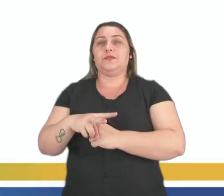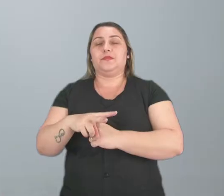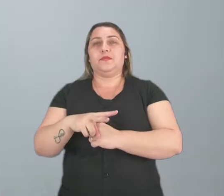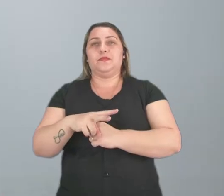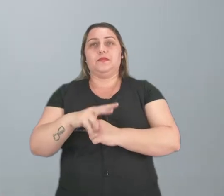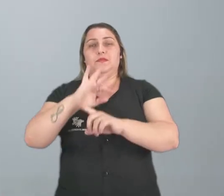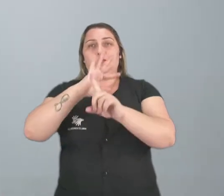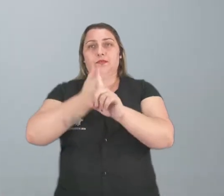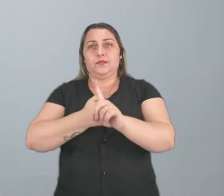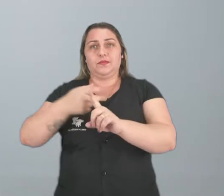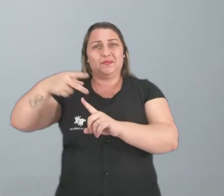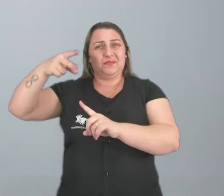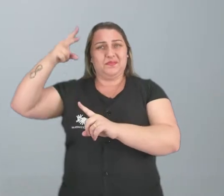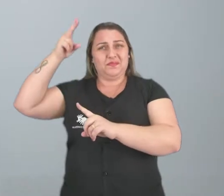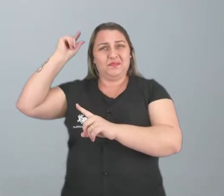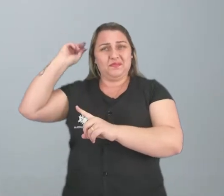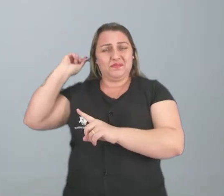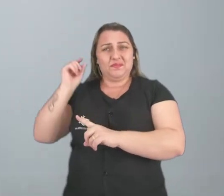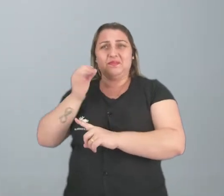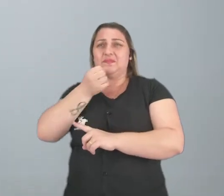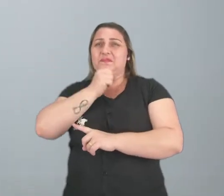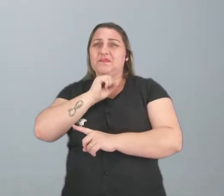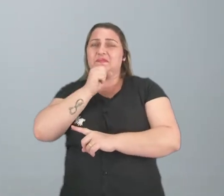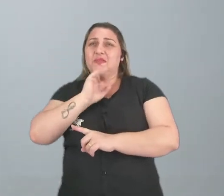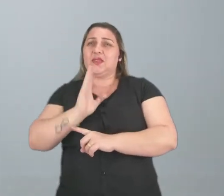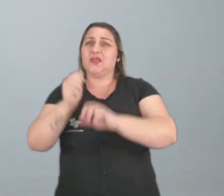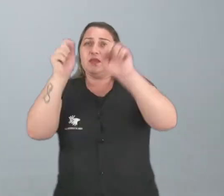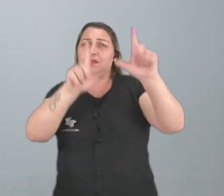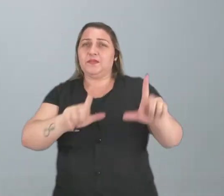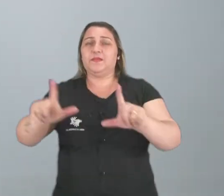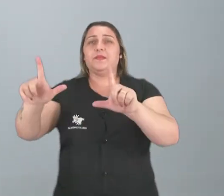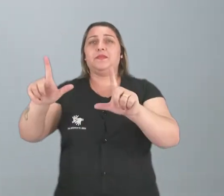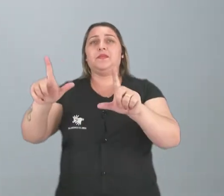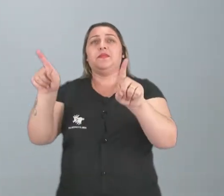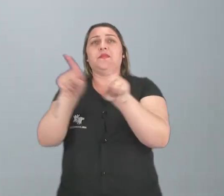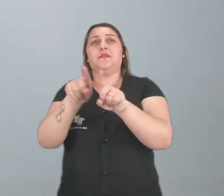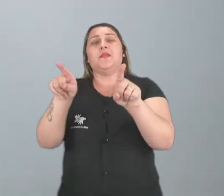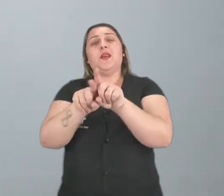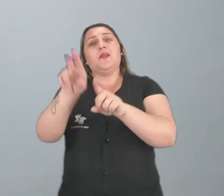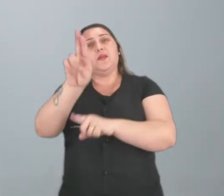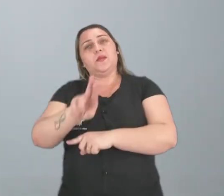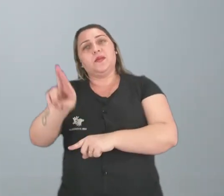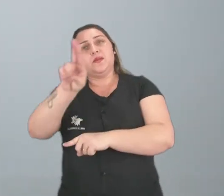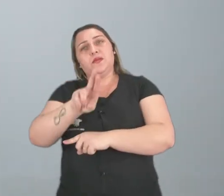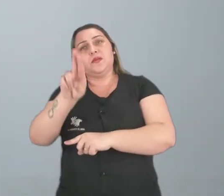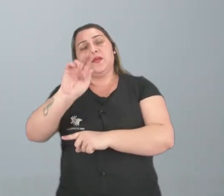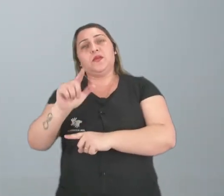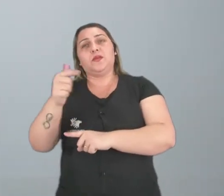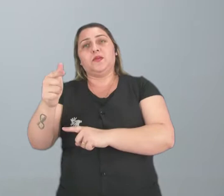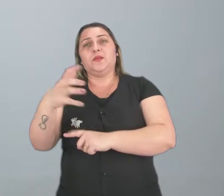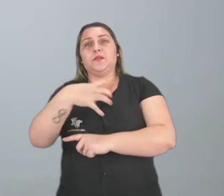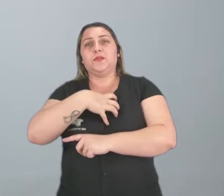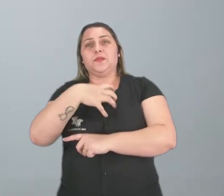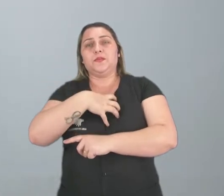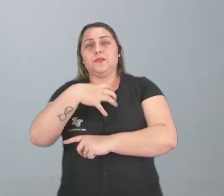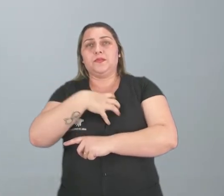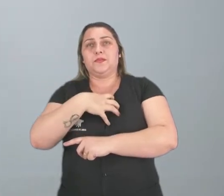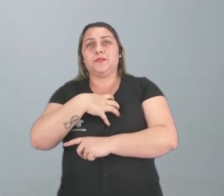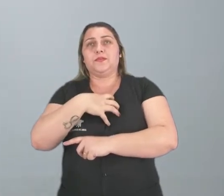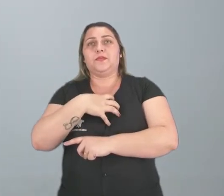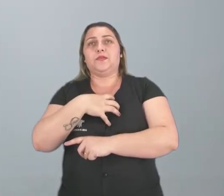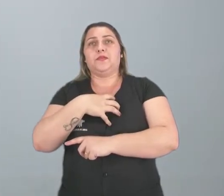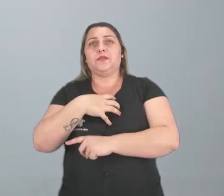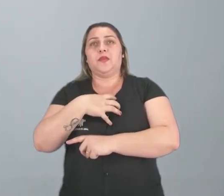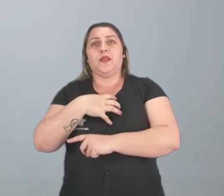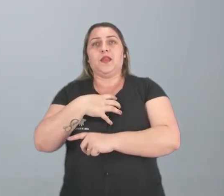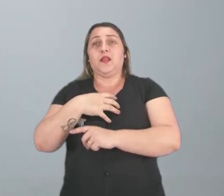uma arte muito antiga, como já dizia o slide, ele era utilizado de outras formas, né? O contorcionismo naquela